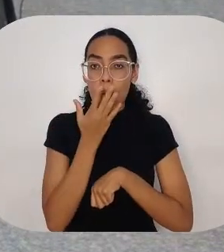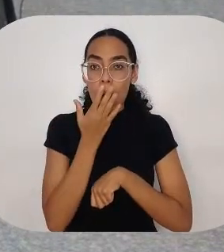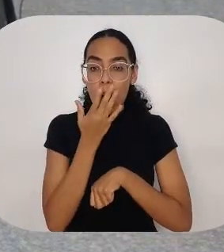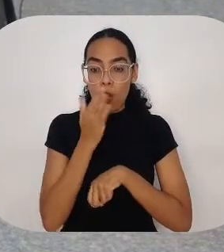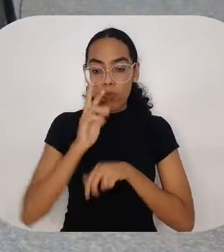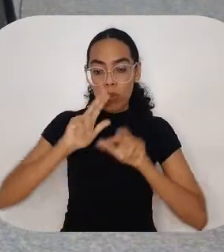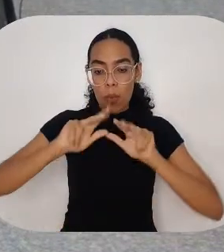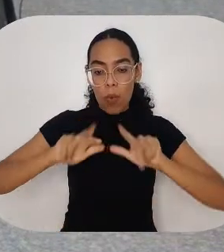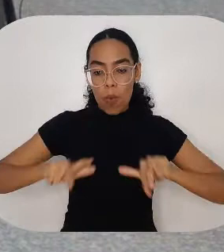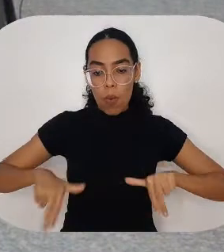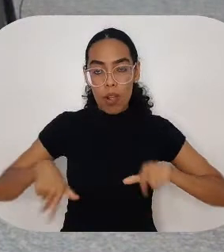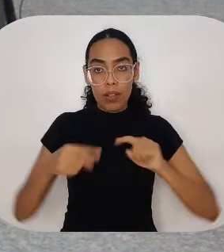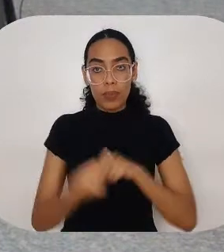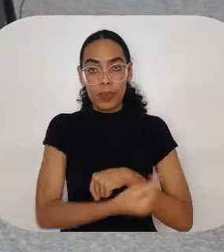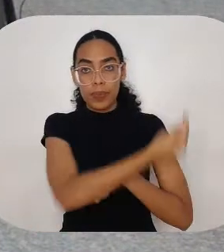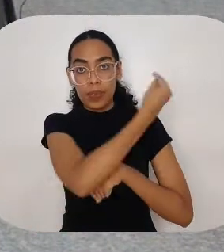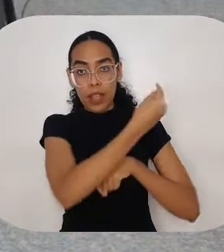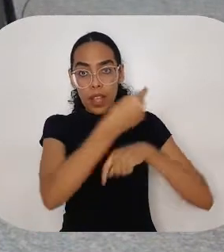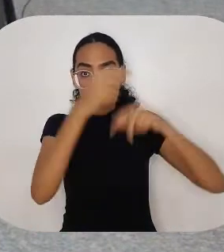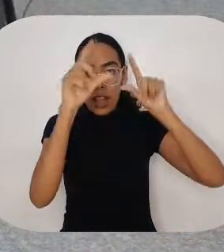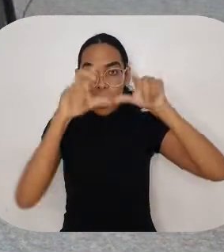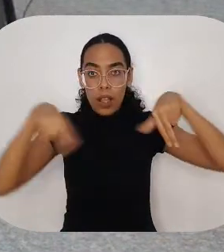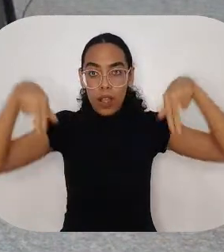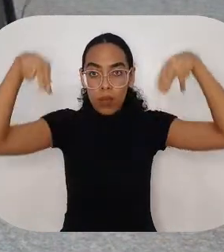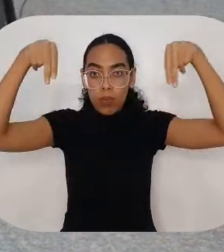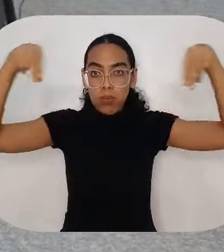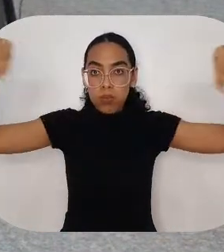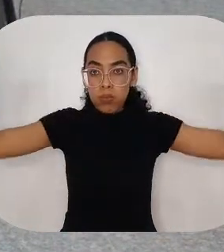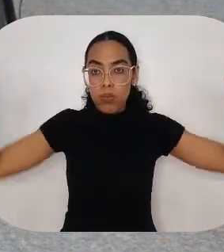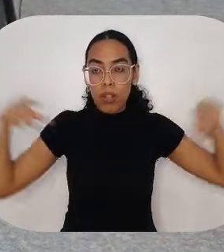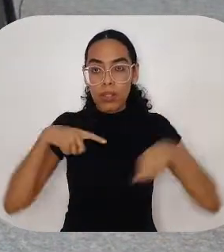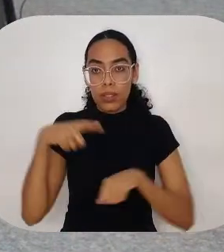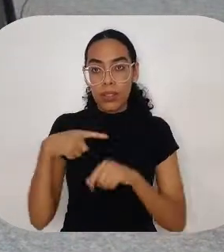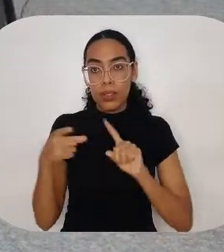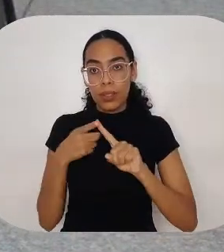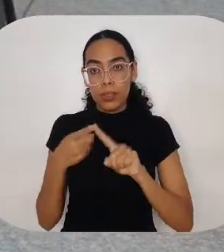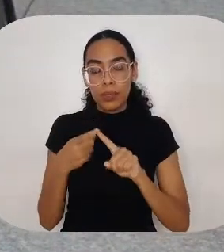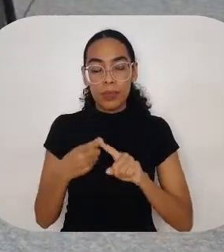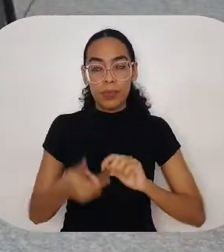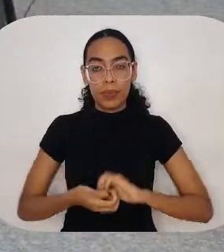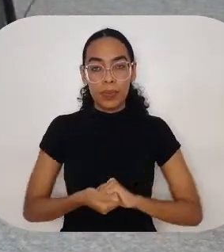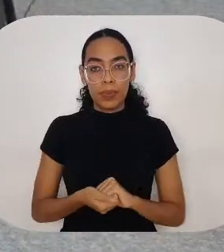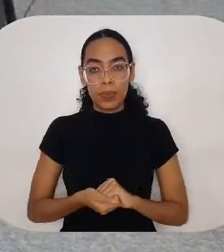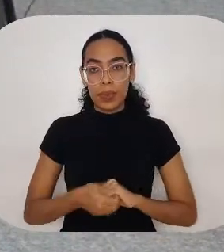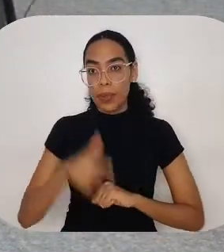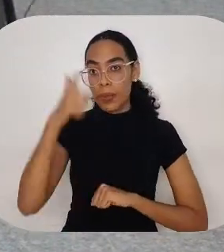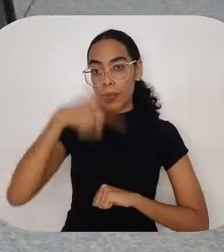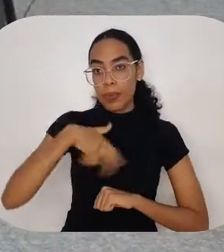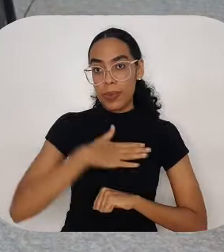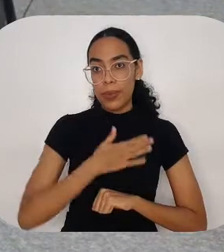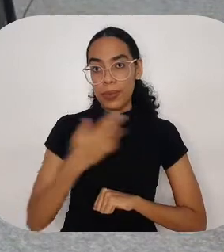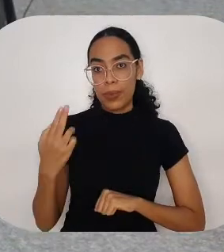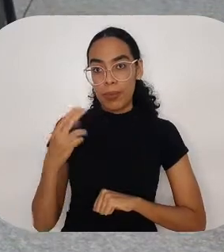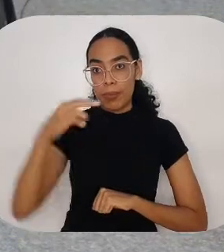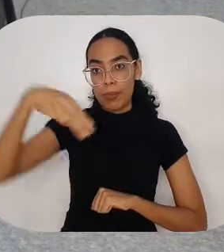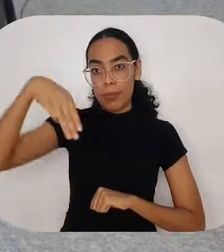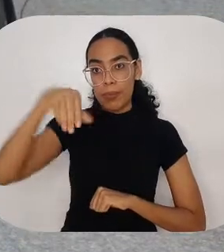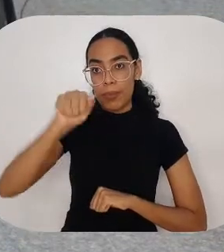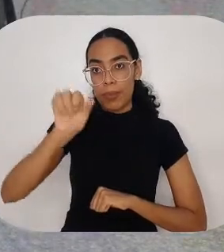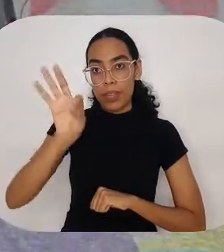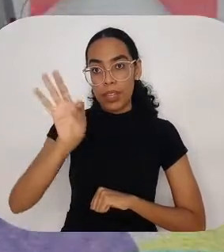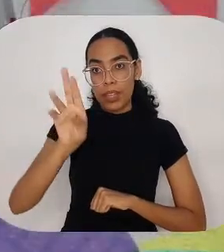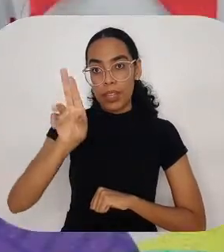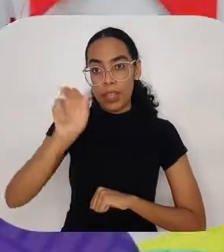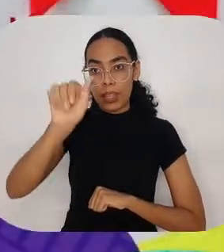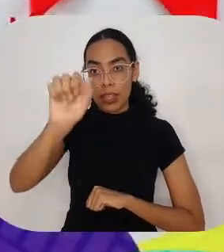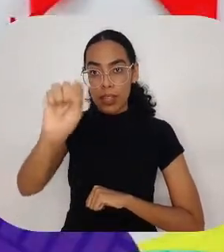atrás tem um painel com bandeirinhas de São João e um balão. E esse aqui é o... Então, galera, eu me chamo Matheus, estou com chapéu